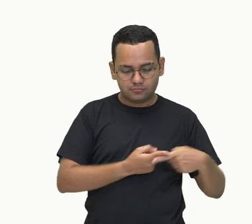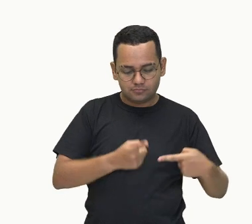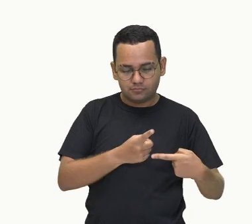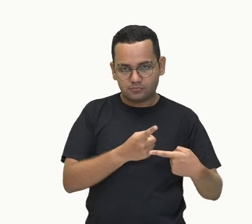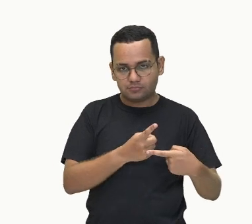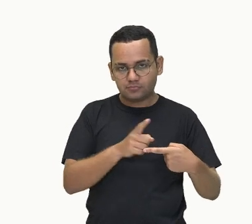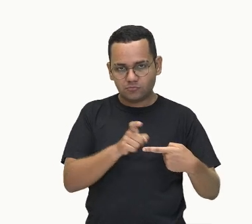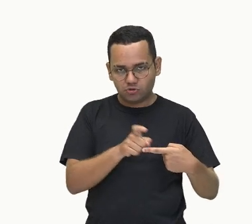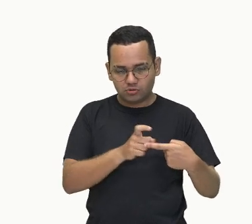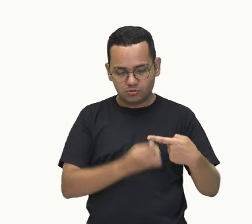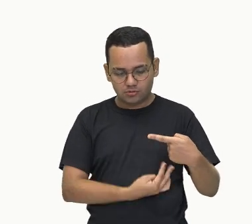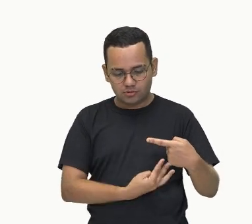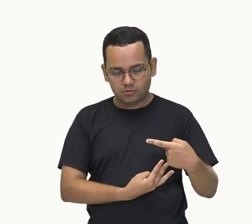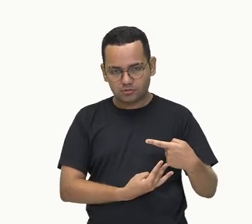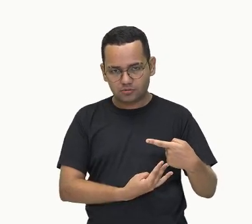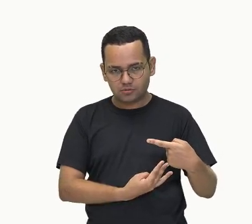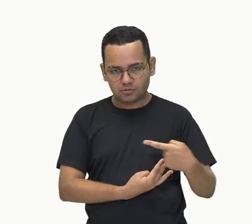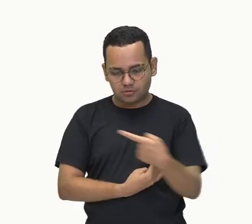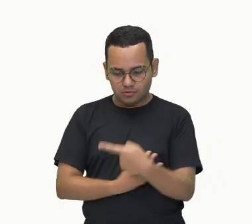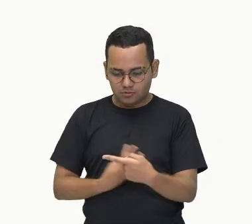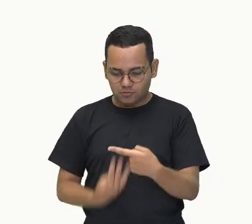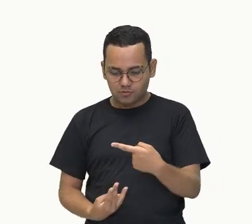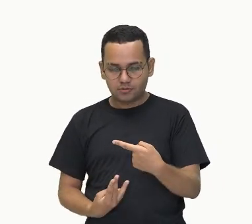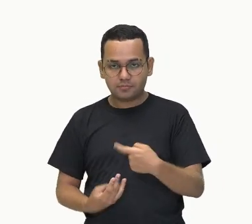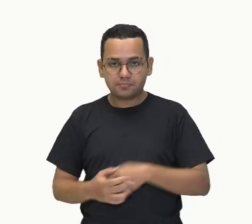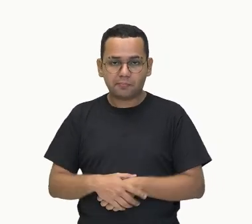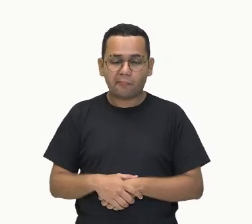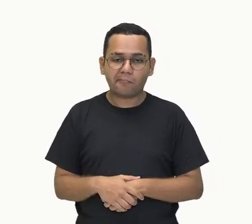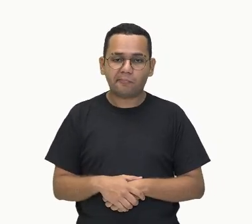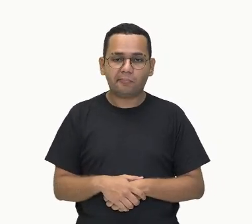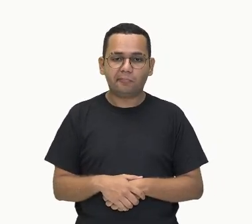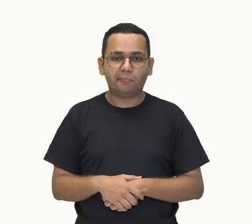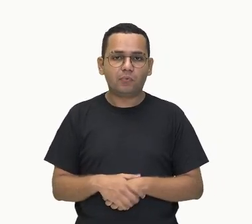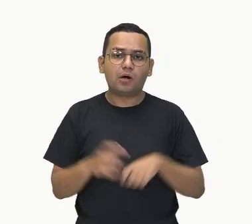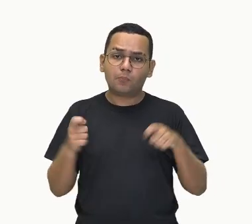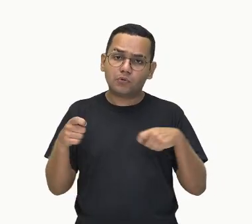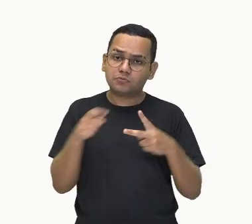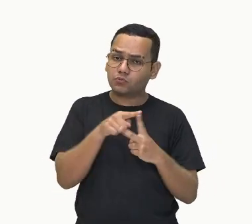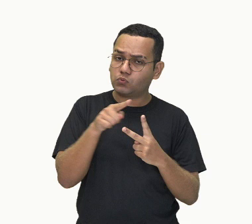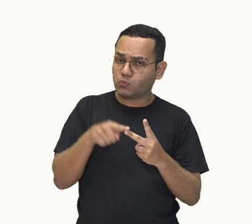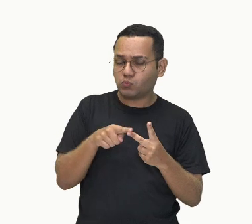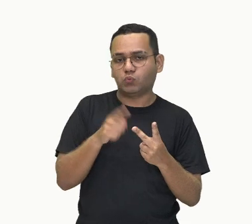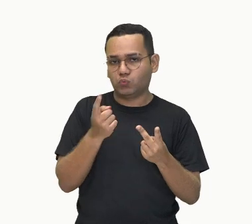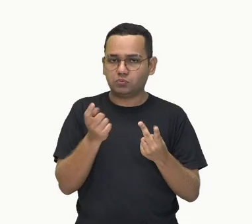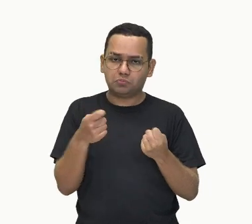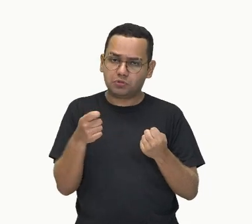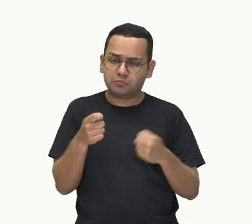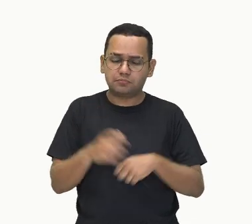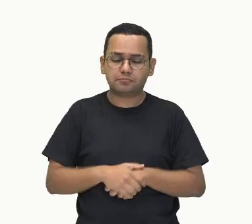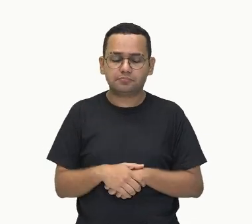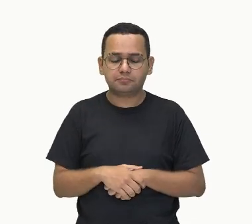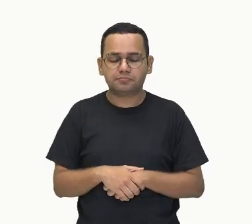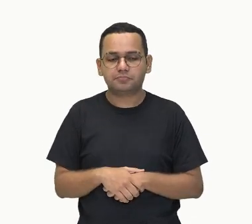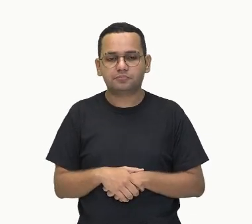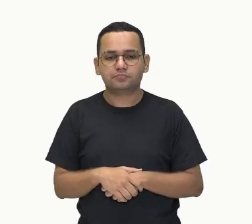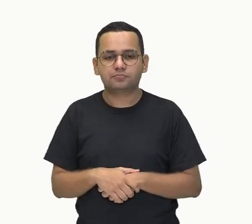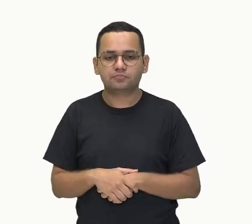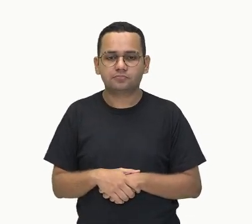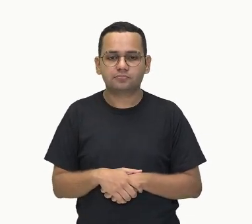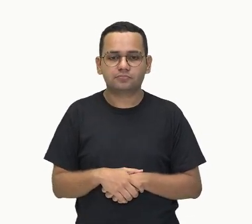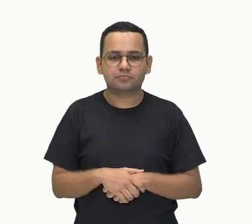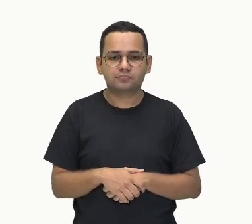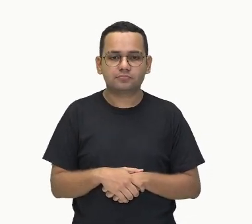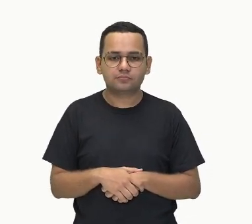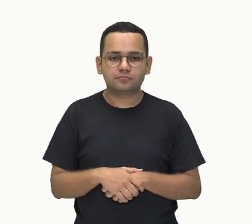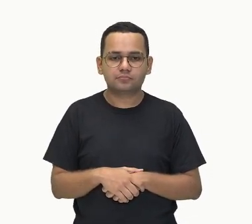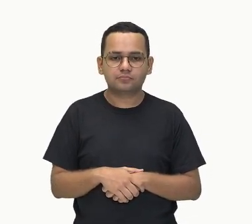3, e também, né, menos 13 sobre 3, já que a gente sabe que o y vai, o valor que